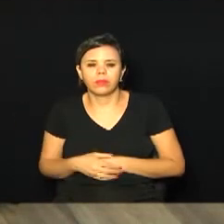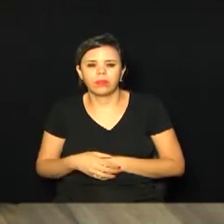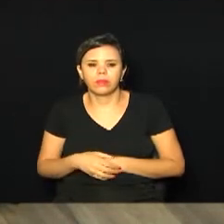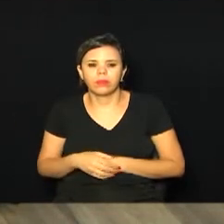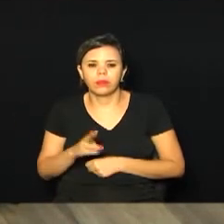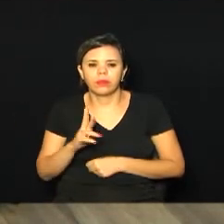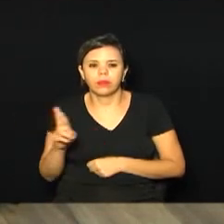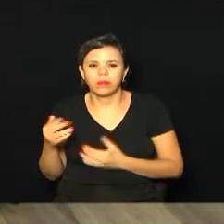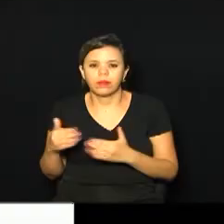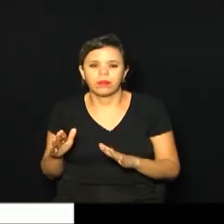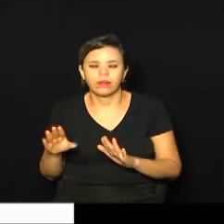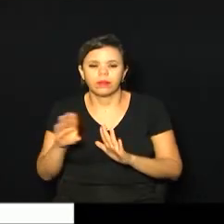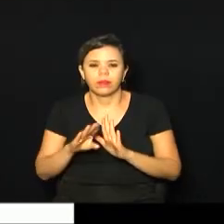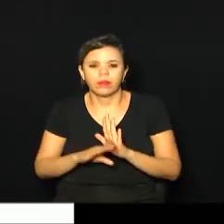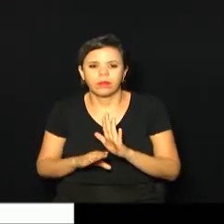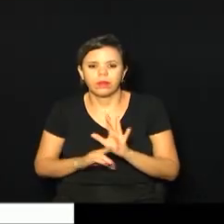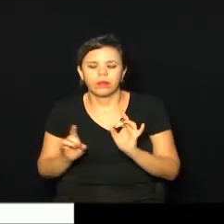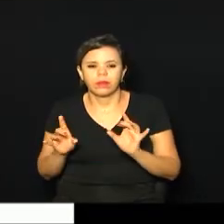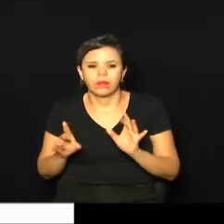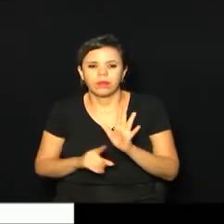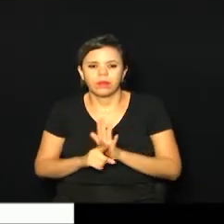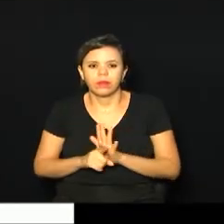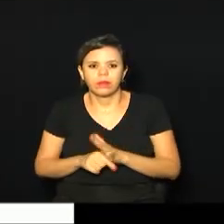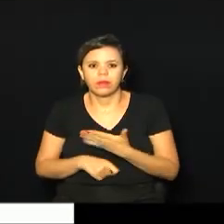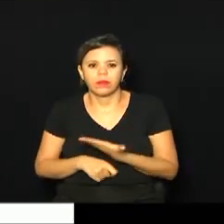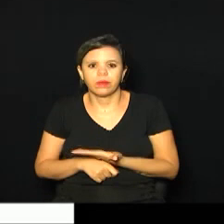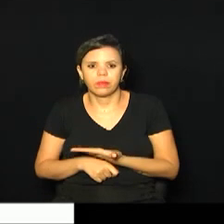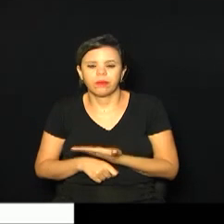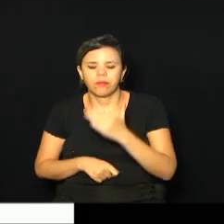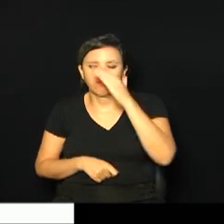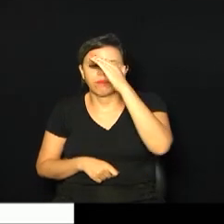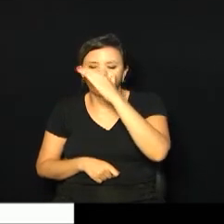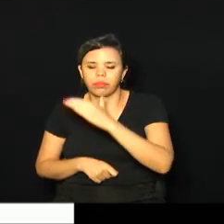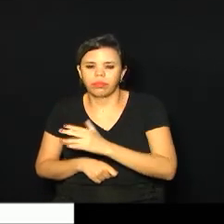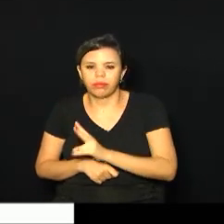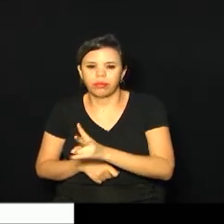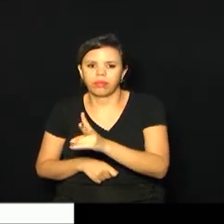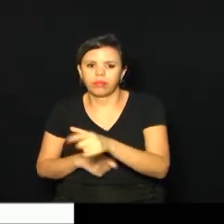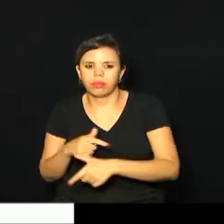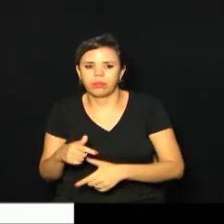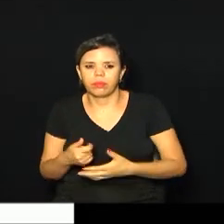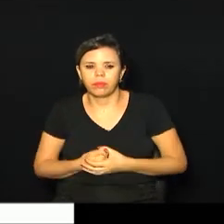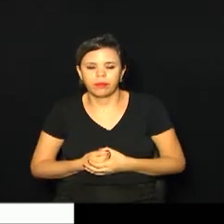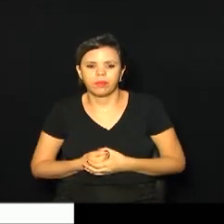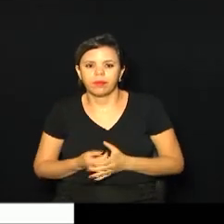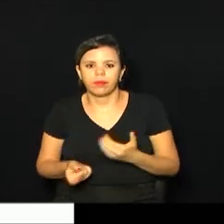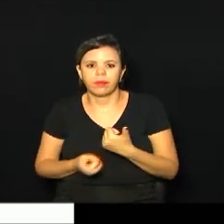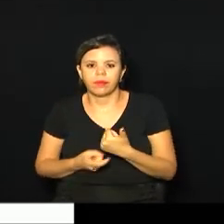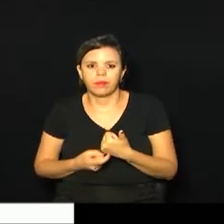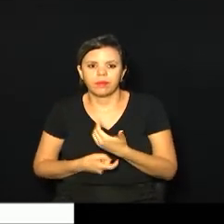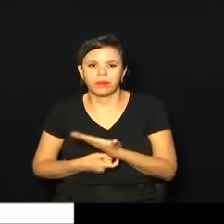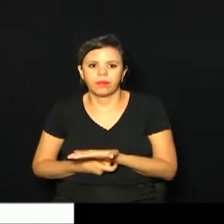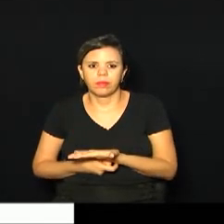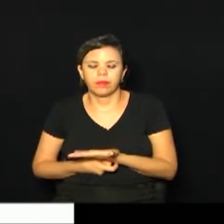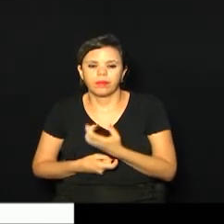campinas.sp.leg.br, quando você abre todas as comissões especiais de estudos aqui... Que estão em andamento. Que estão em andamento, estão ativas. Então, cliquei na primeira aqui da